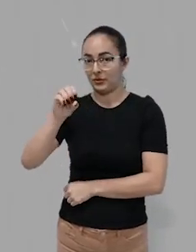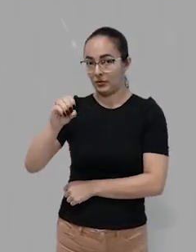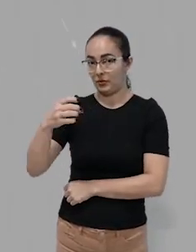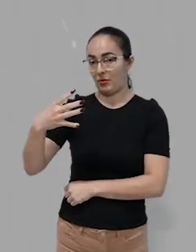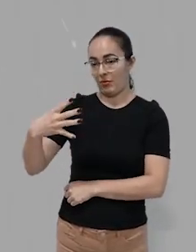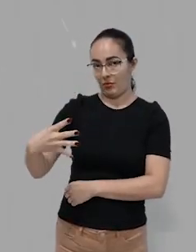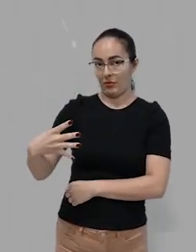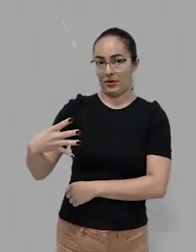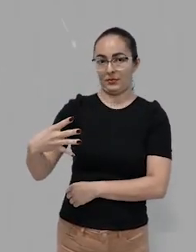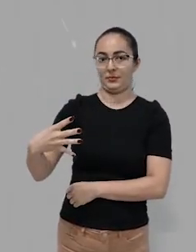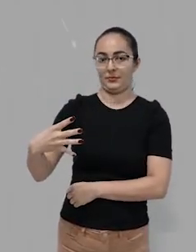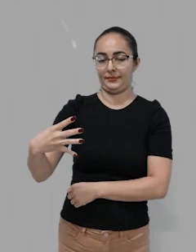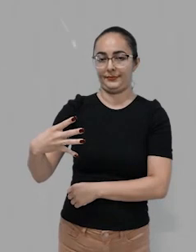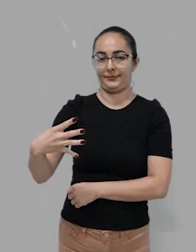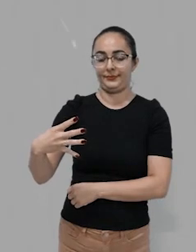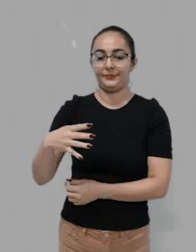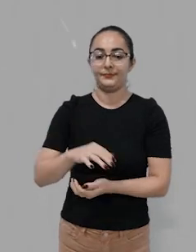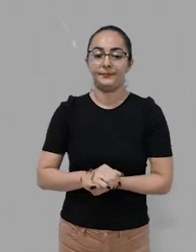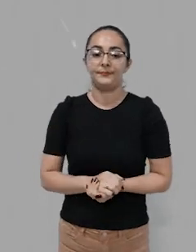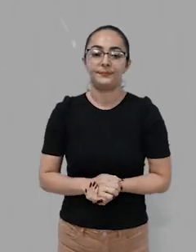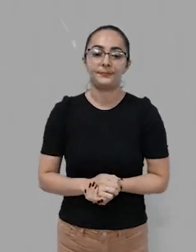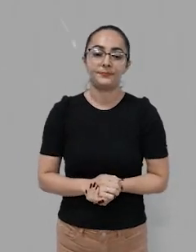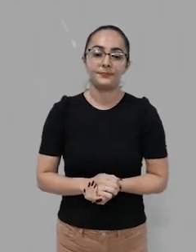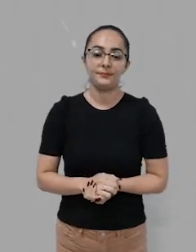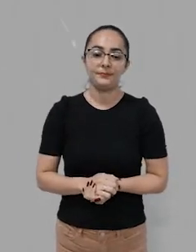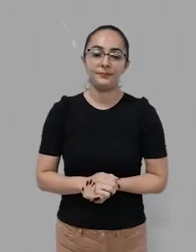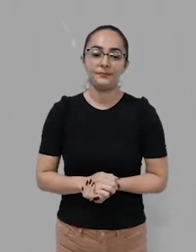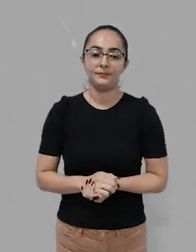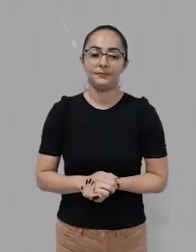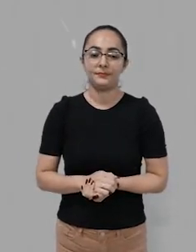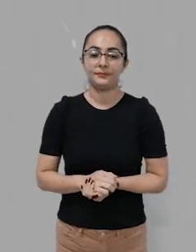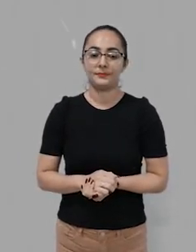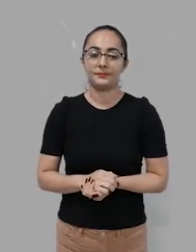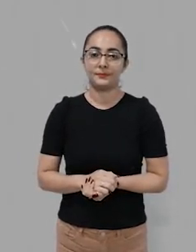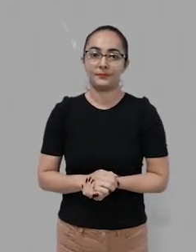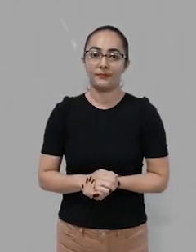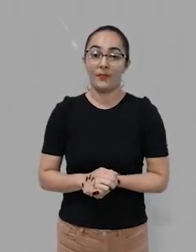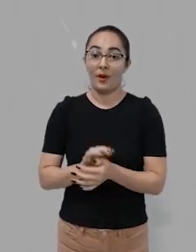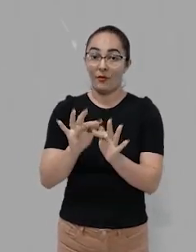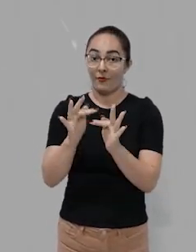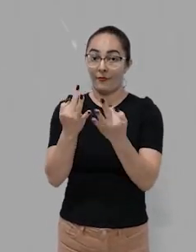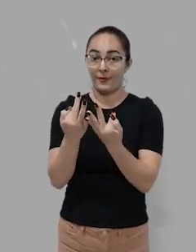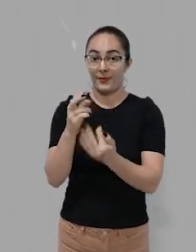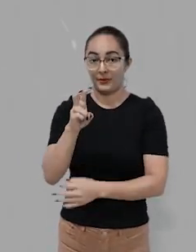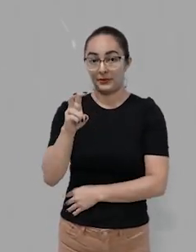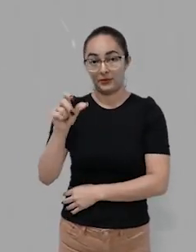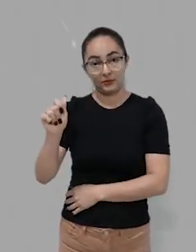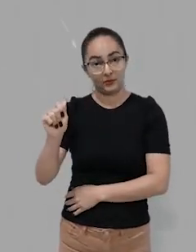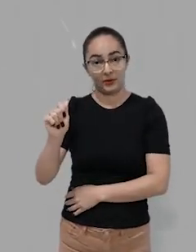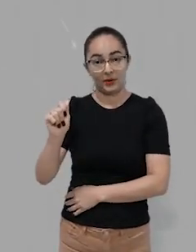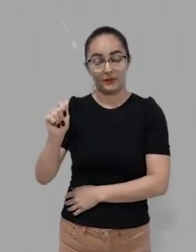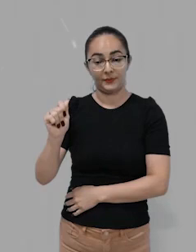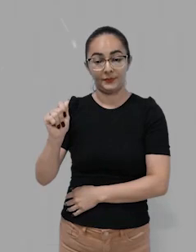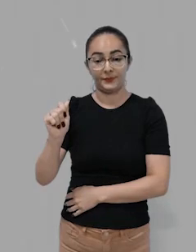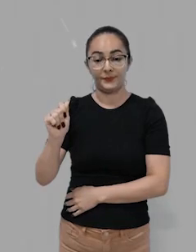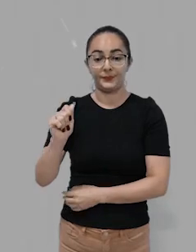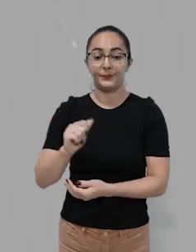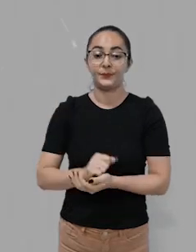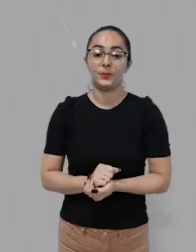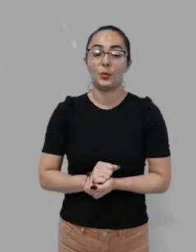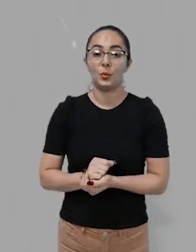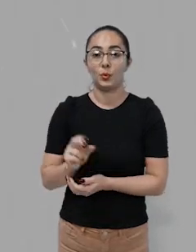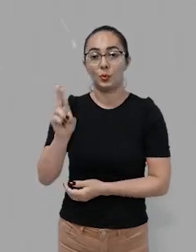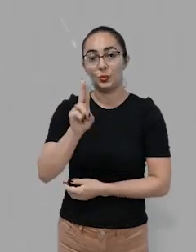ácido sulfúrico. Então, HClO3, H2SO4. Na família 5A, utilizando o nitrogênio